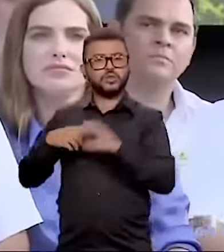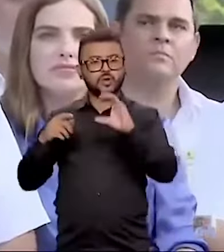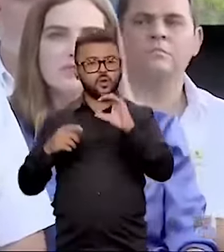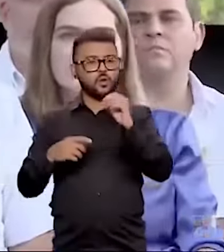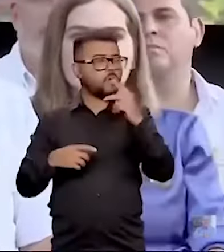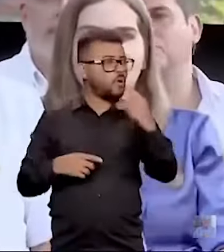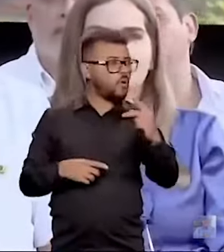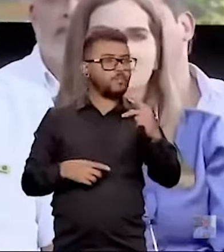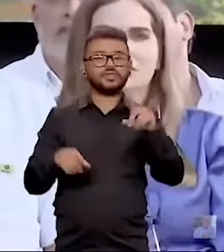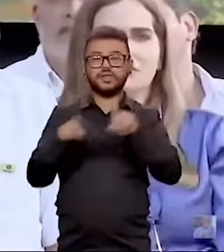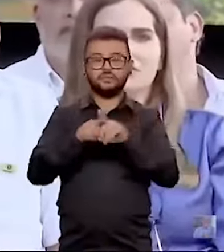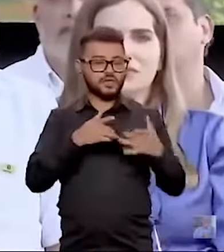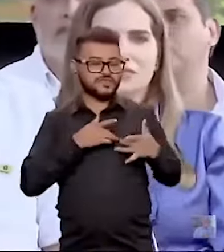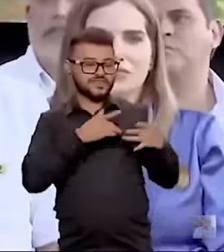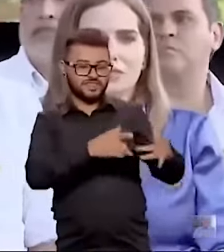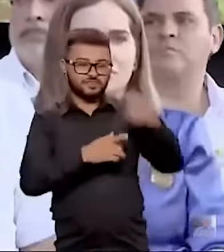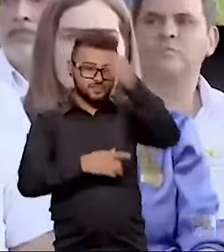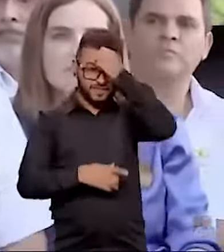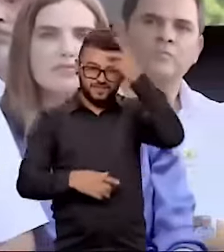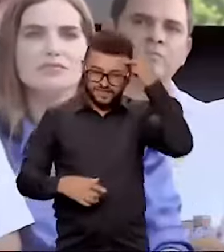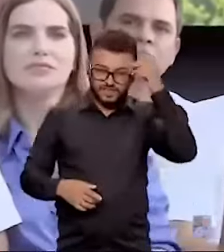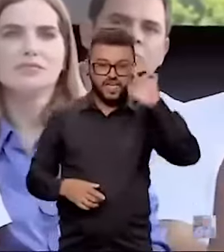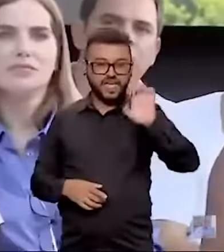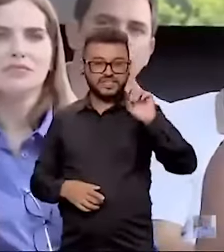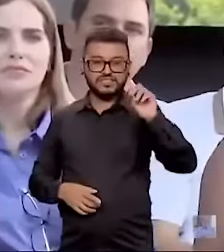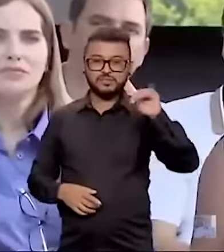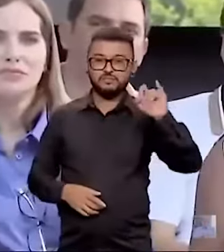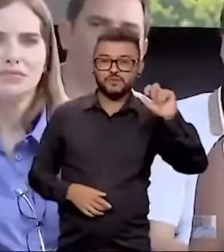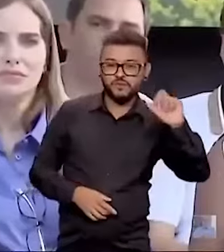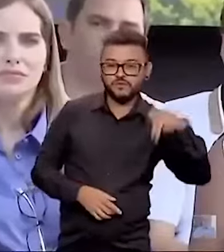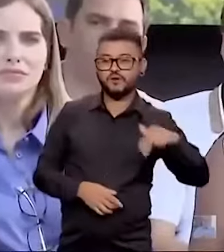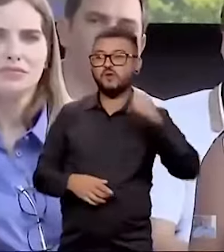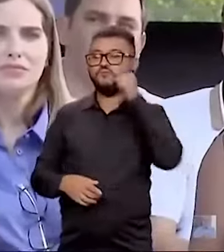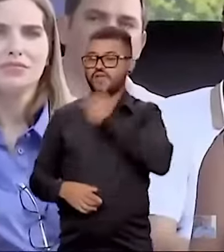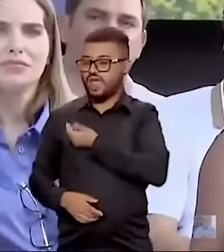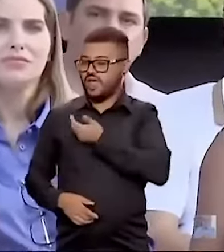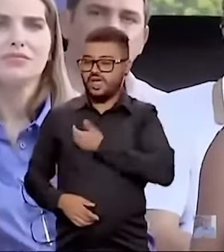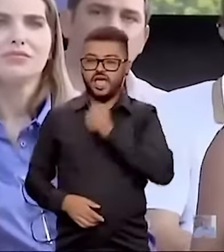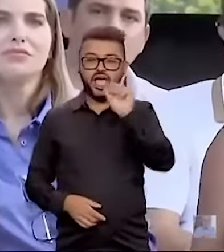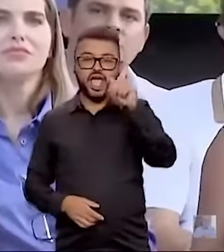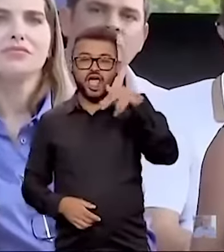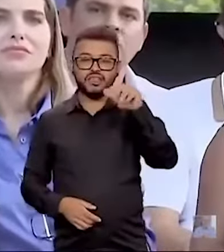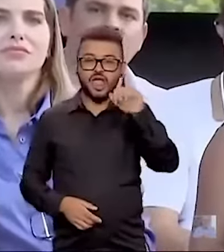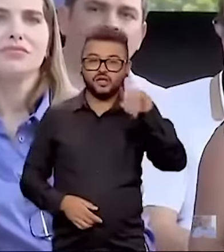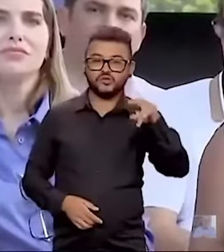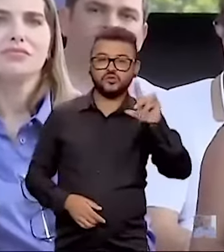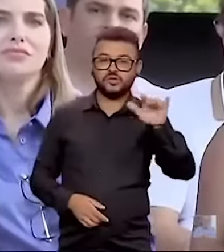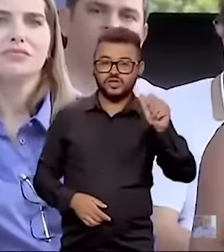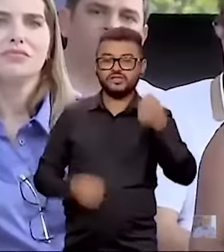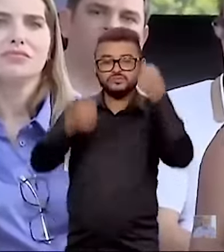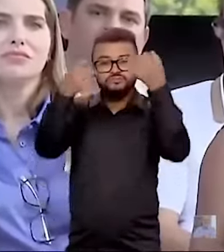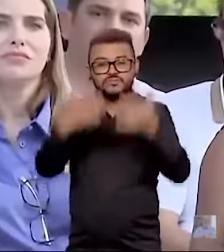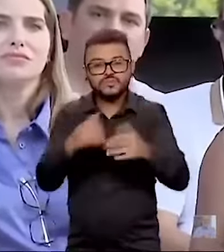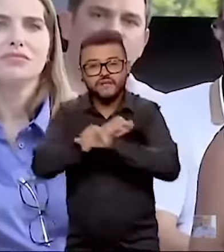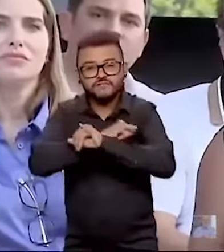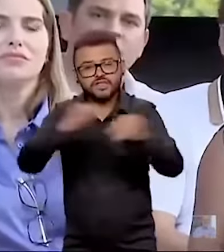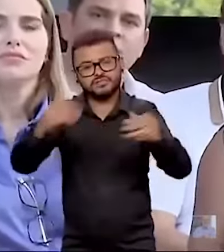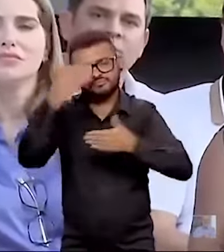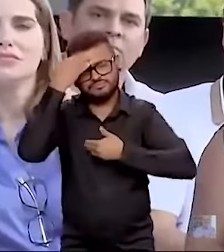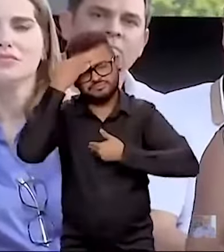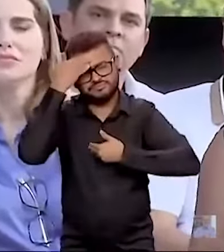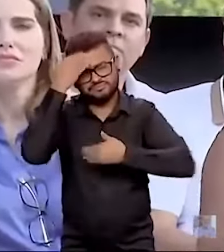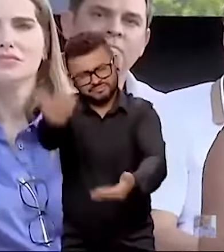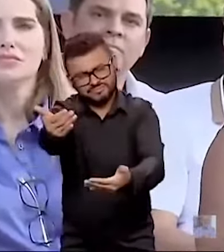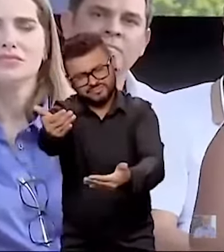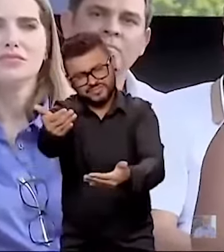Estado e pela COP, ao nosso querido prefeito Edmilson, à nossa querida companheira Ana Júlia, e dizer para